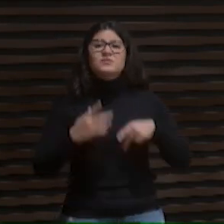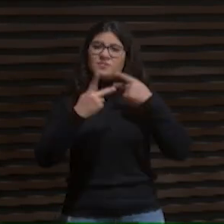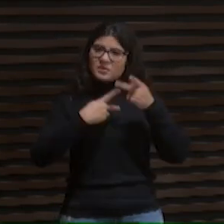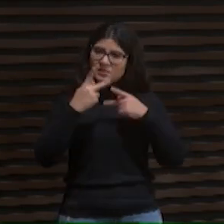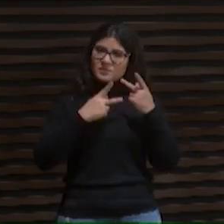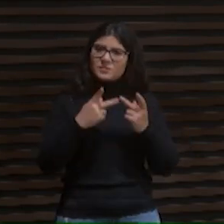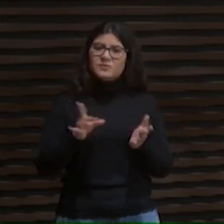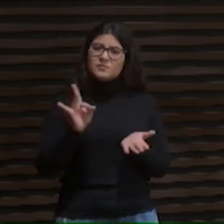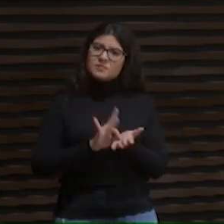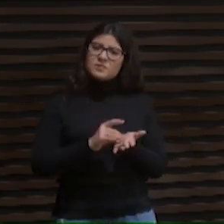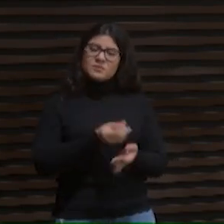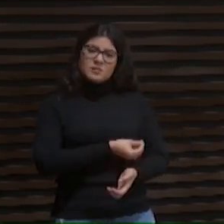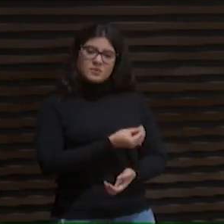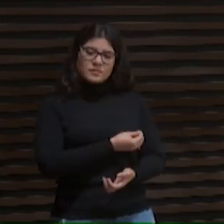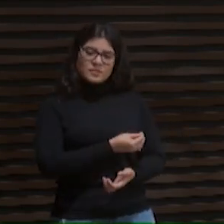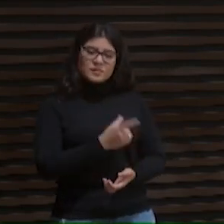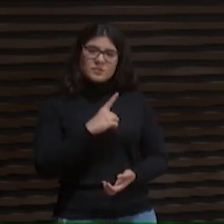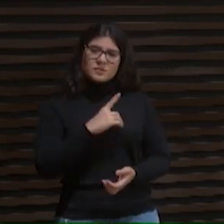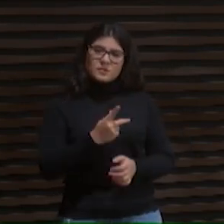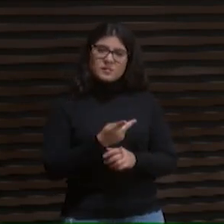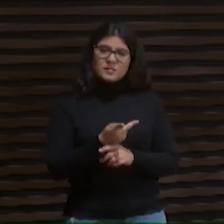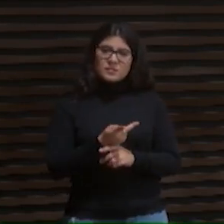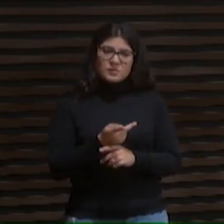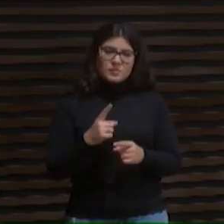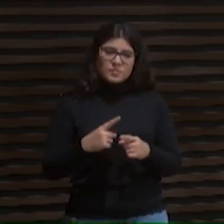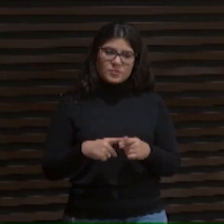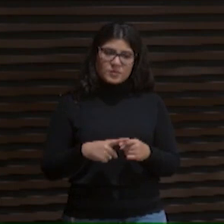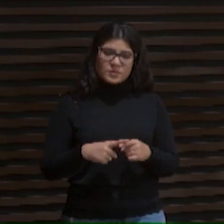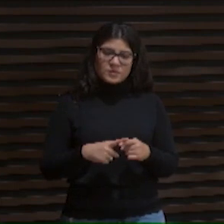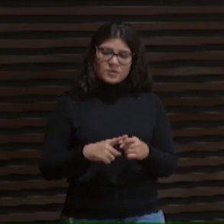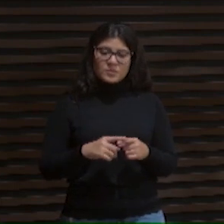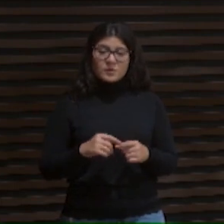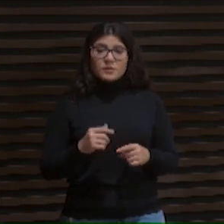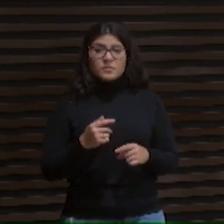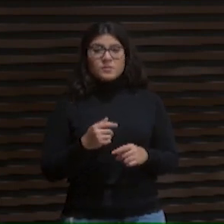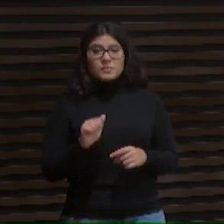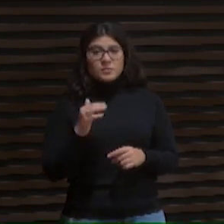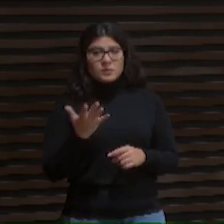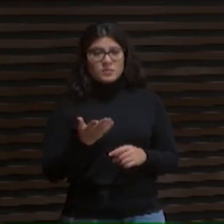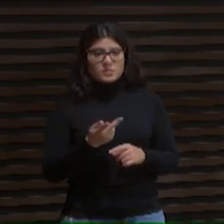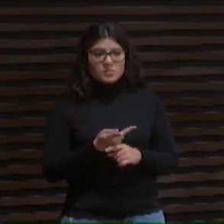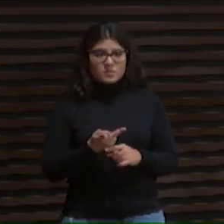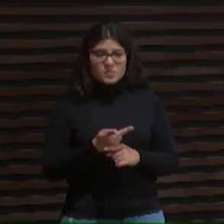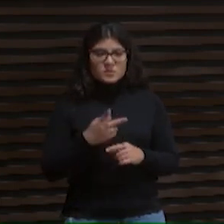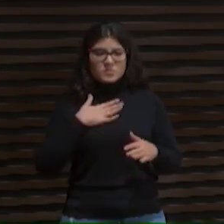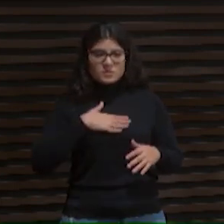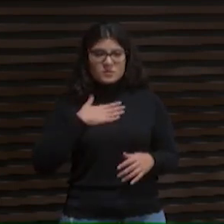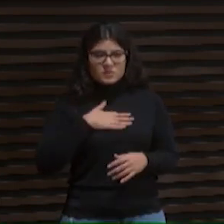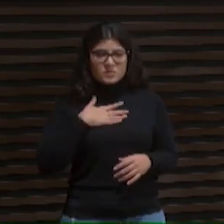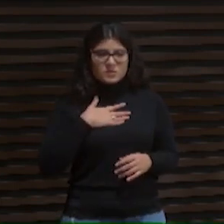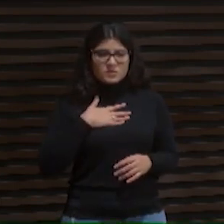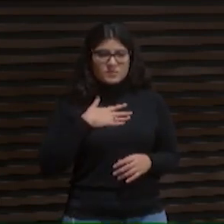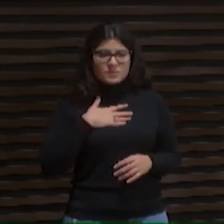tem razão quando se busca os prazeres. Mas em Epicuro se encontra um prazer mais